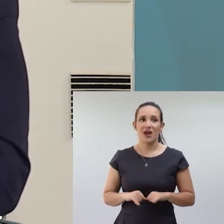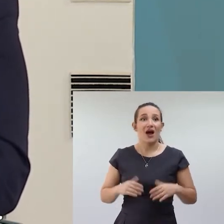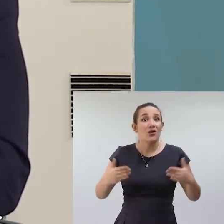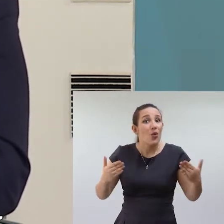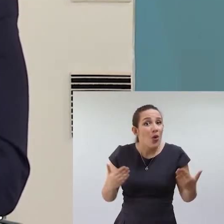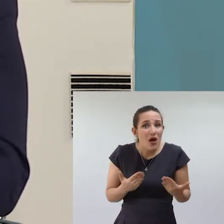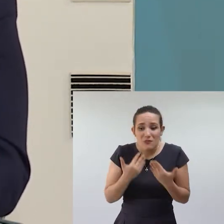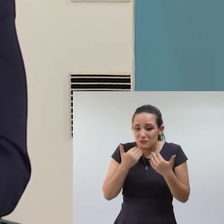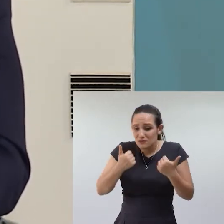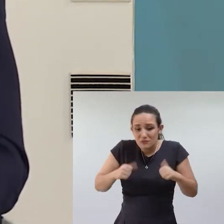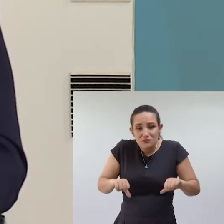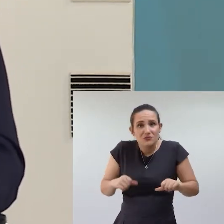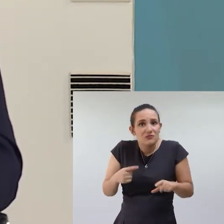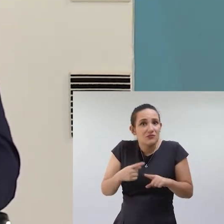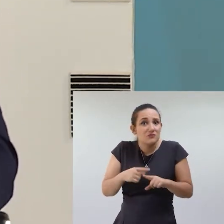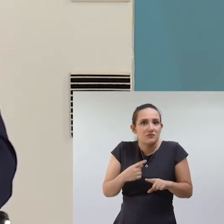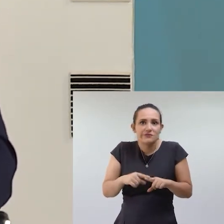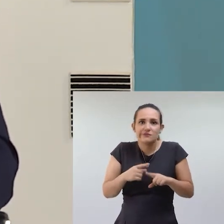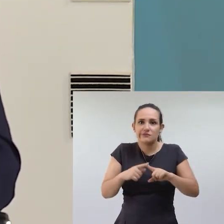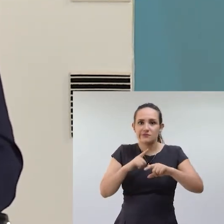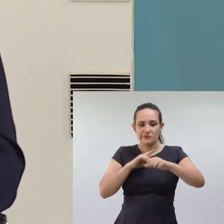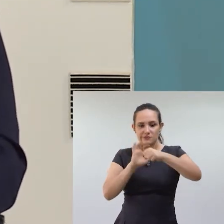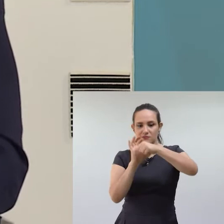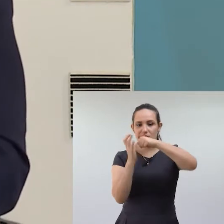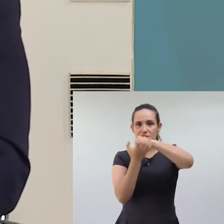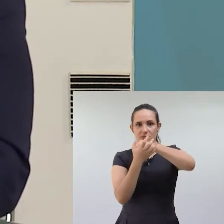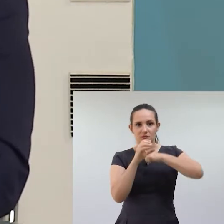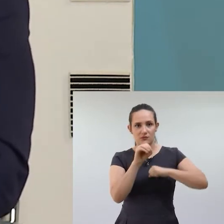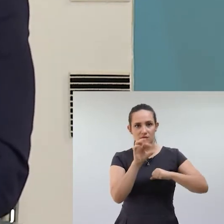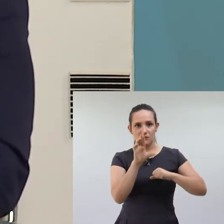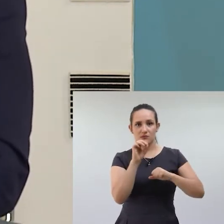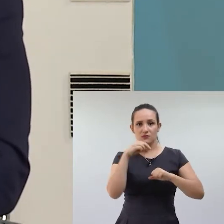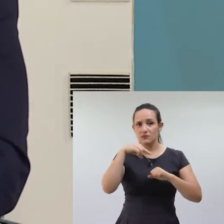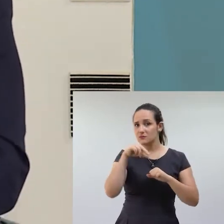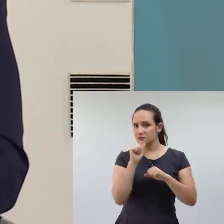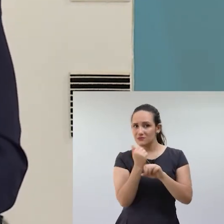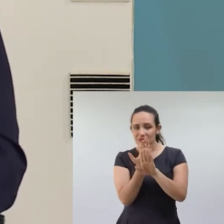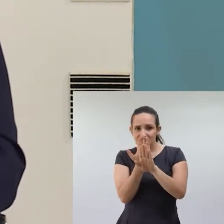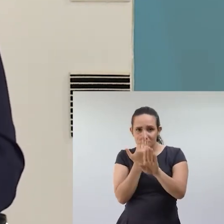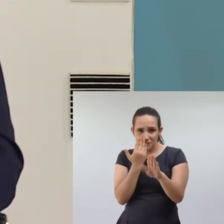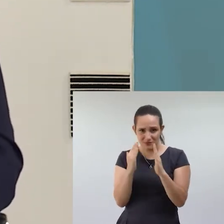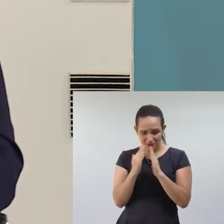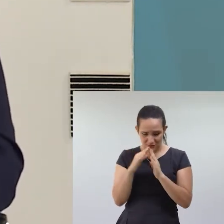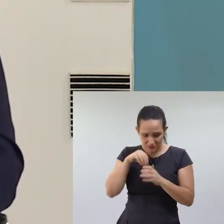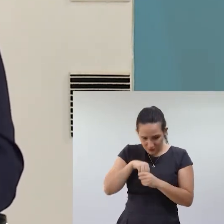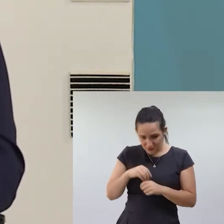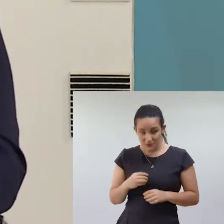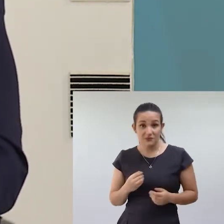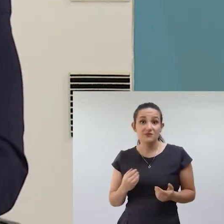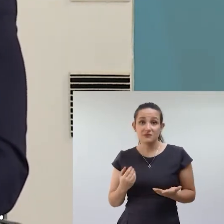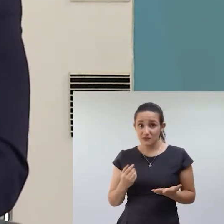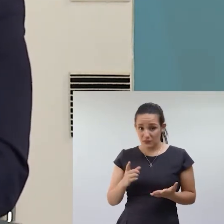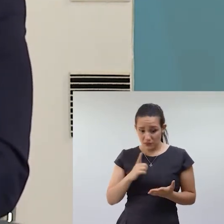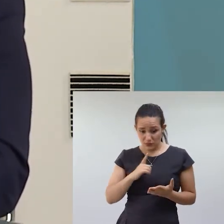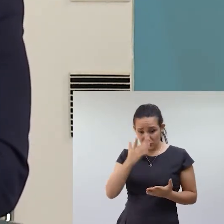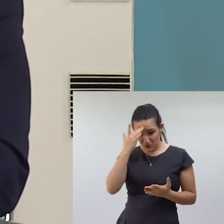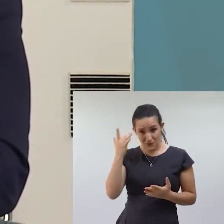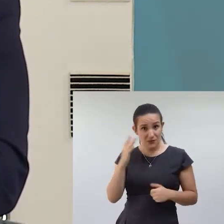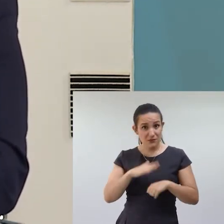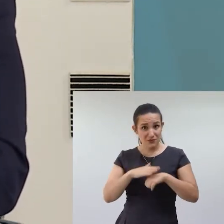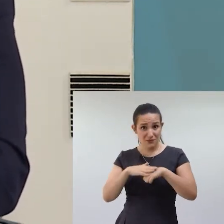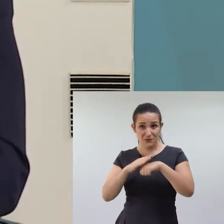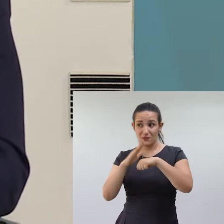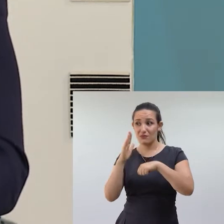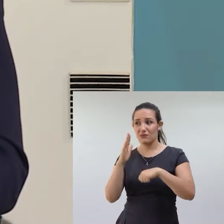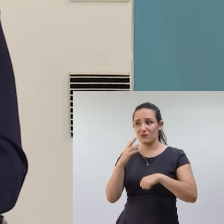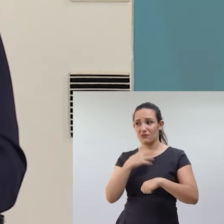pessoas. E com essa pandemia que nós estamos vivendo, aumentou o número, né, de